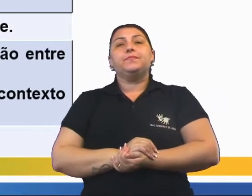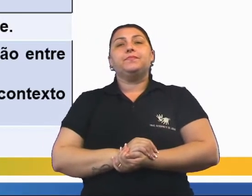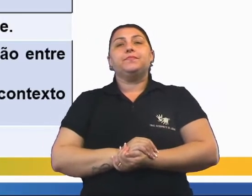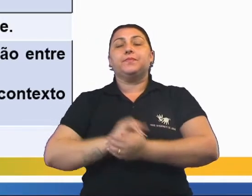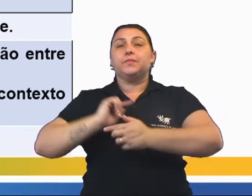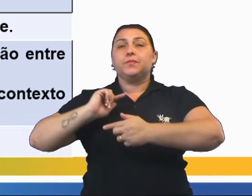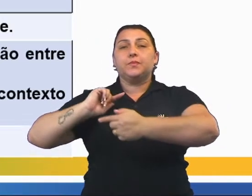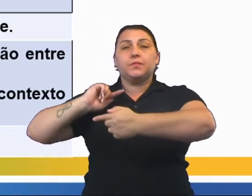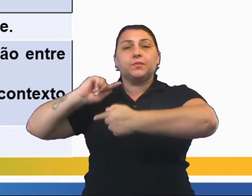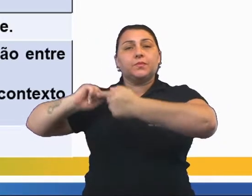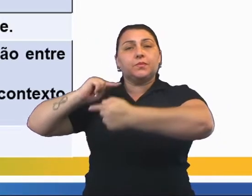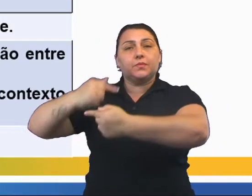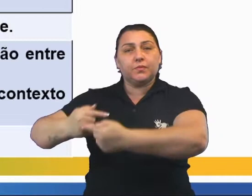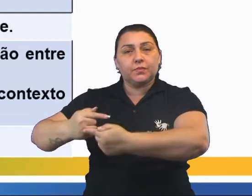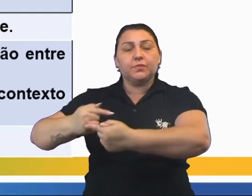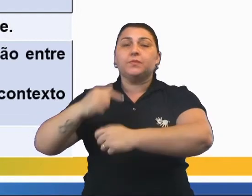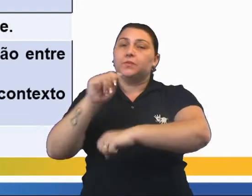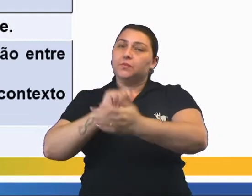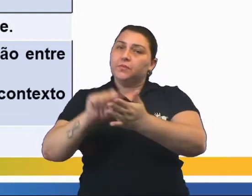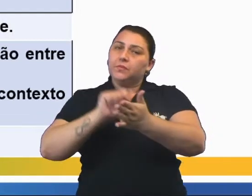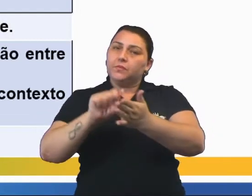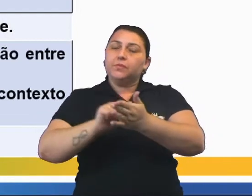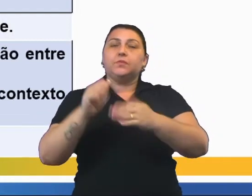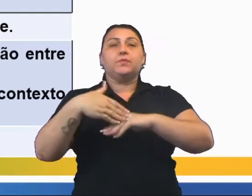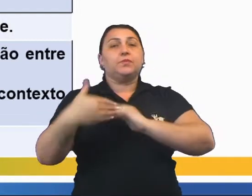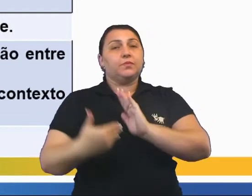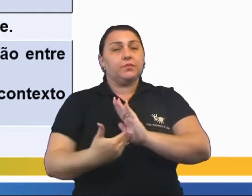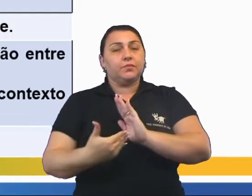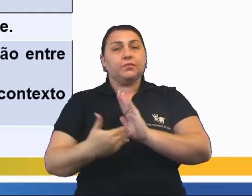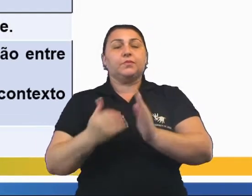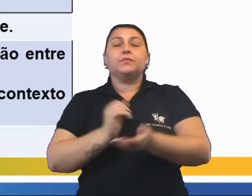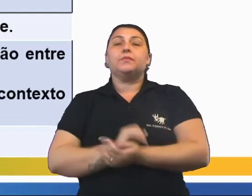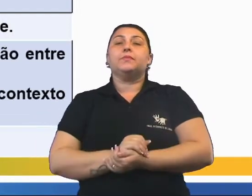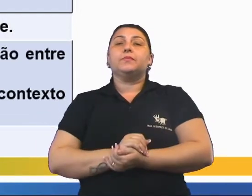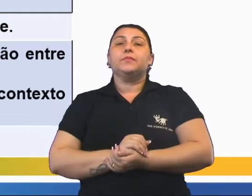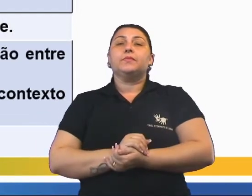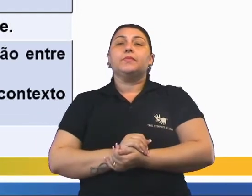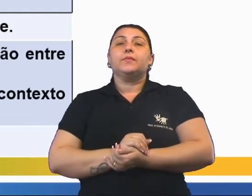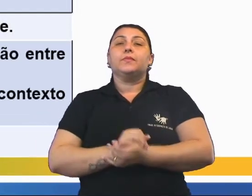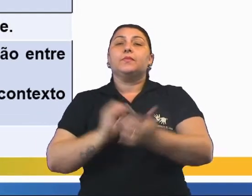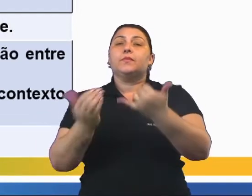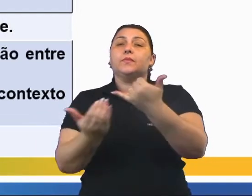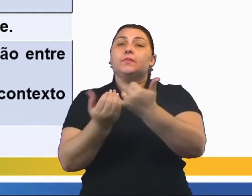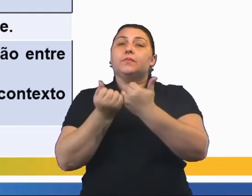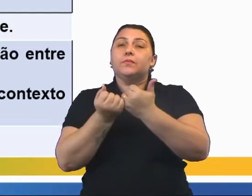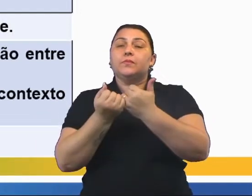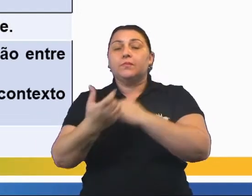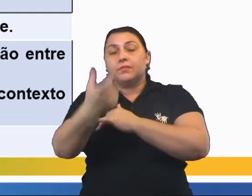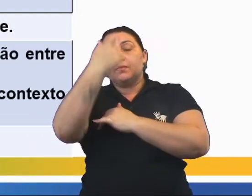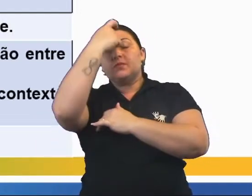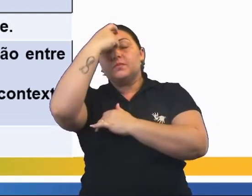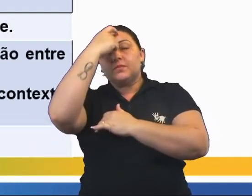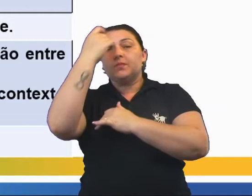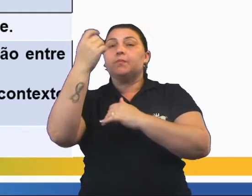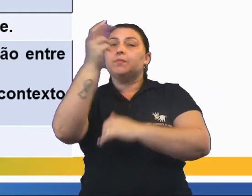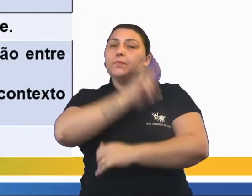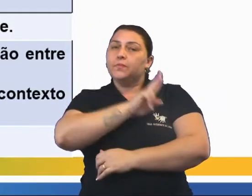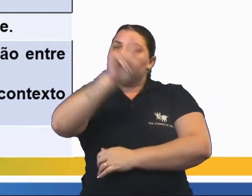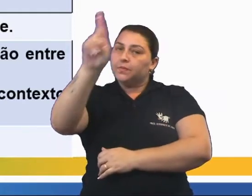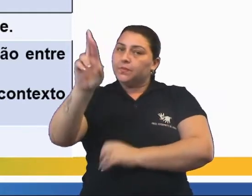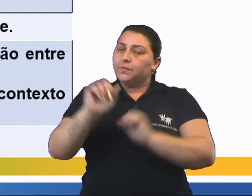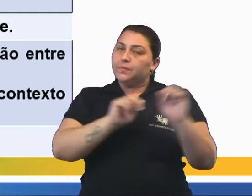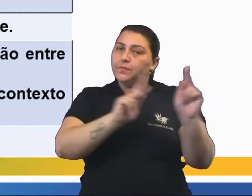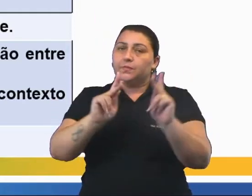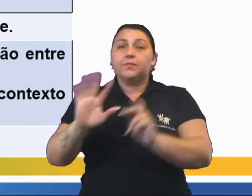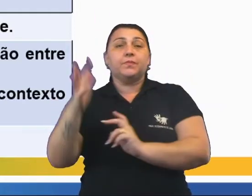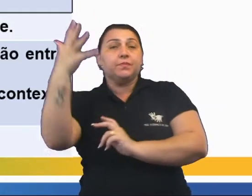nas gerações, a transmissão escrita, tudo isso faz parte do patrimônio de memória de uma religião, ok? E